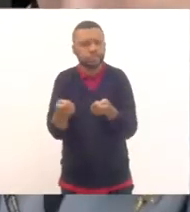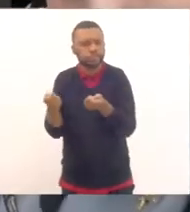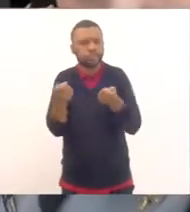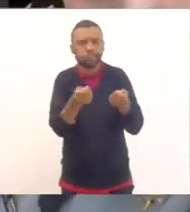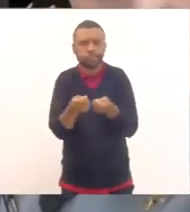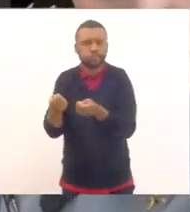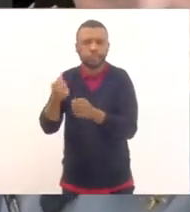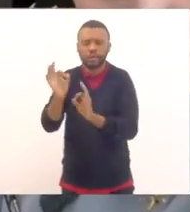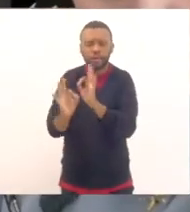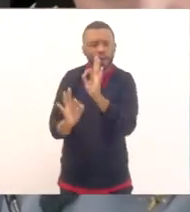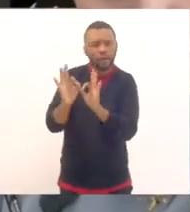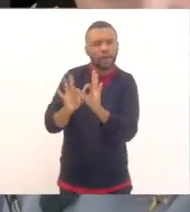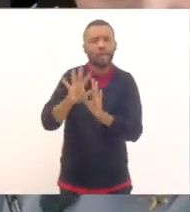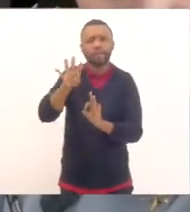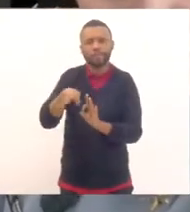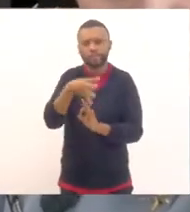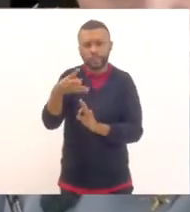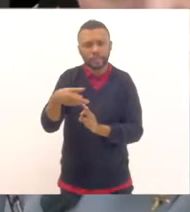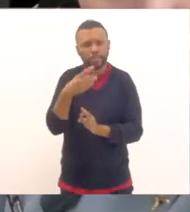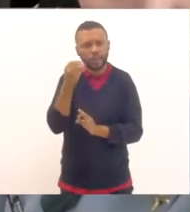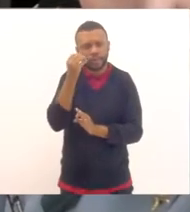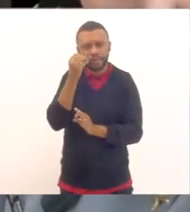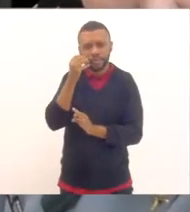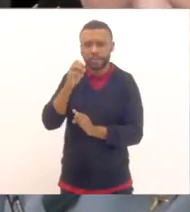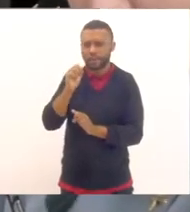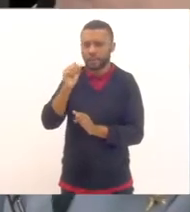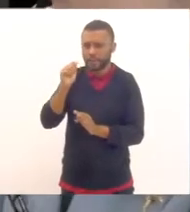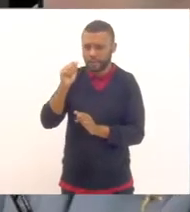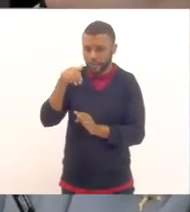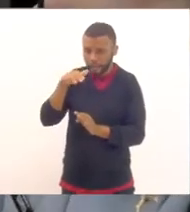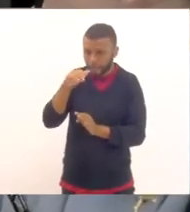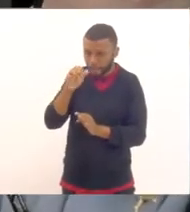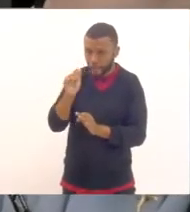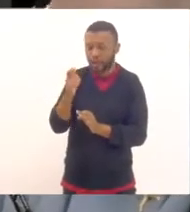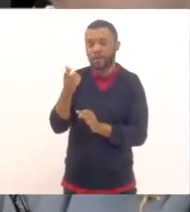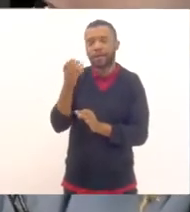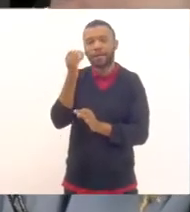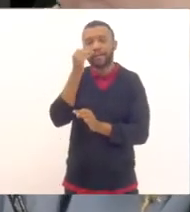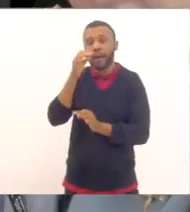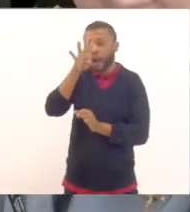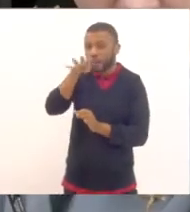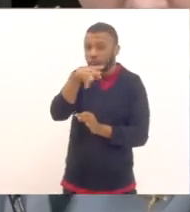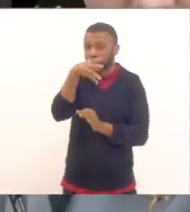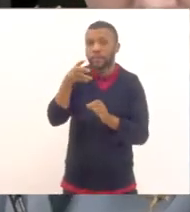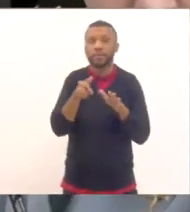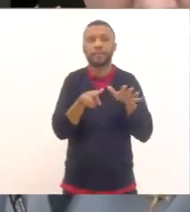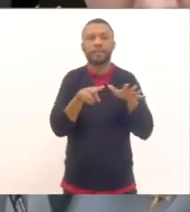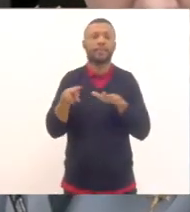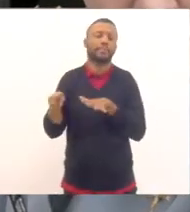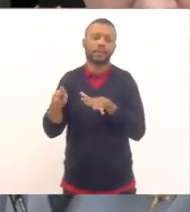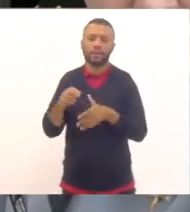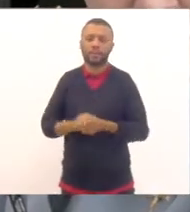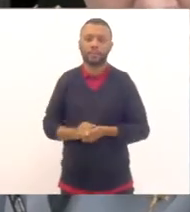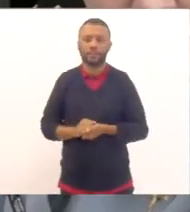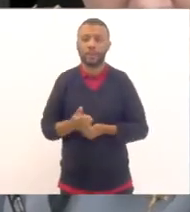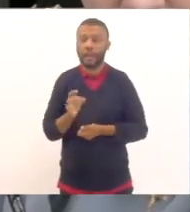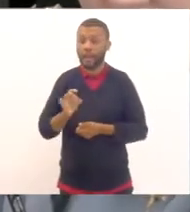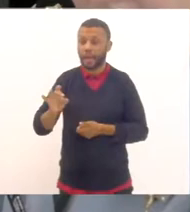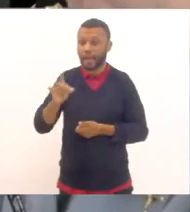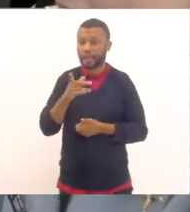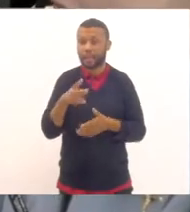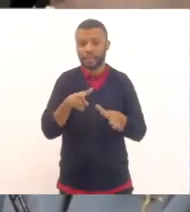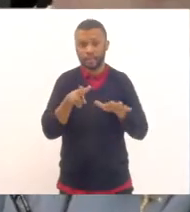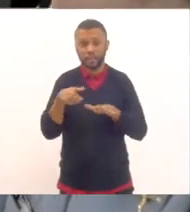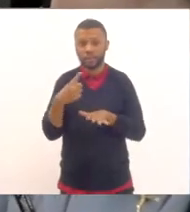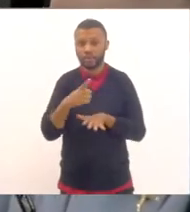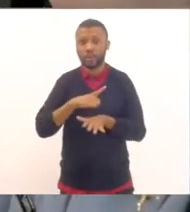né E pode até depois de ver com a passando esse podem a programação é semanal então a cada semana e